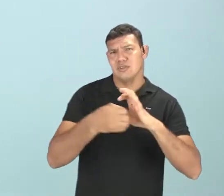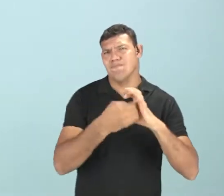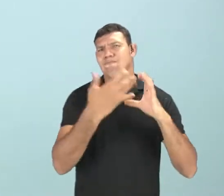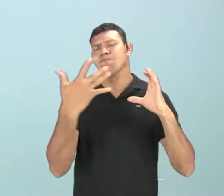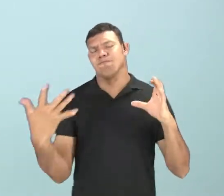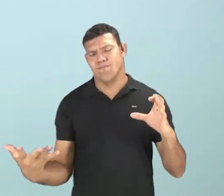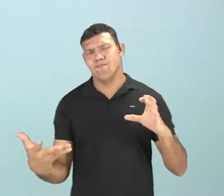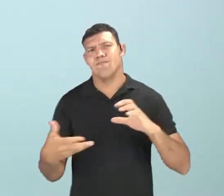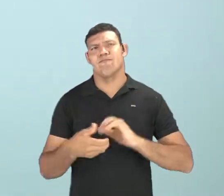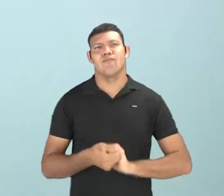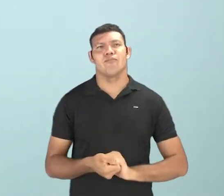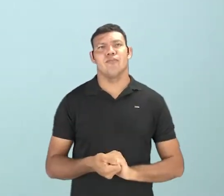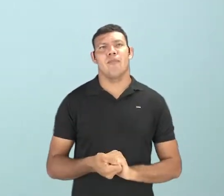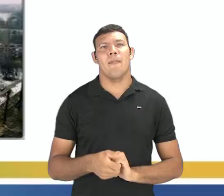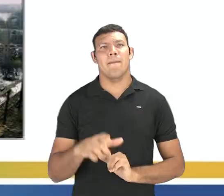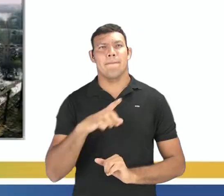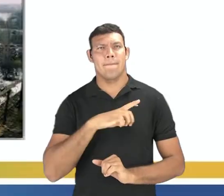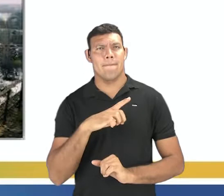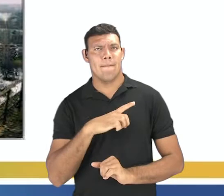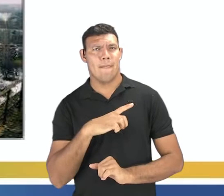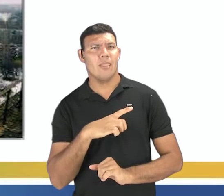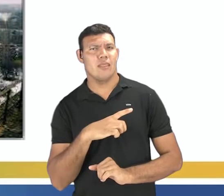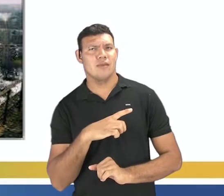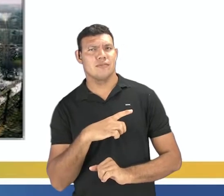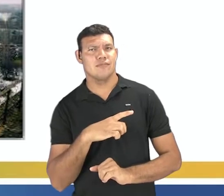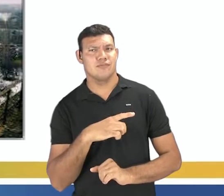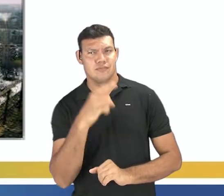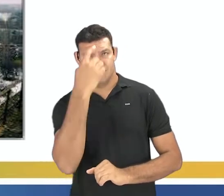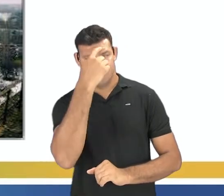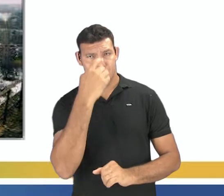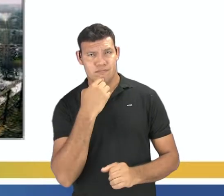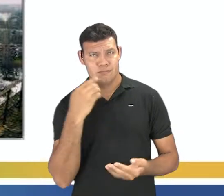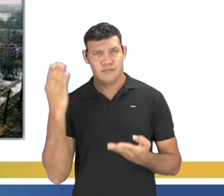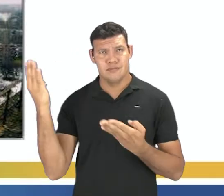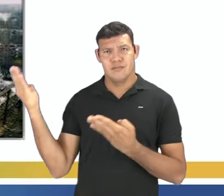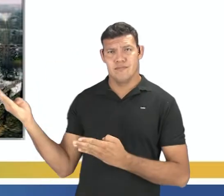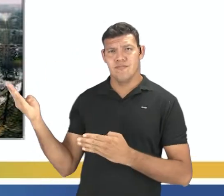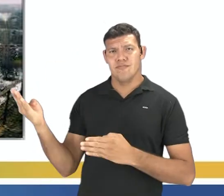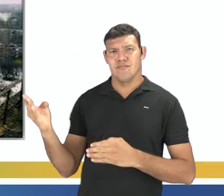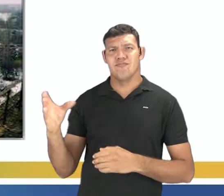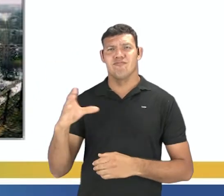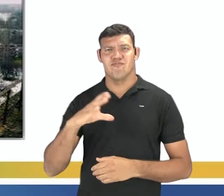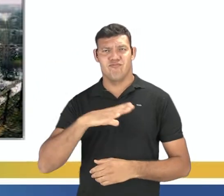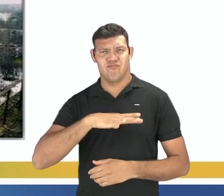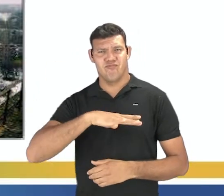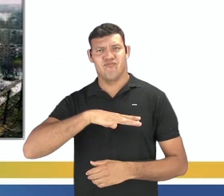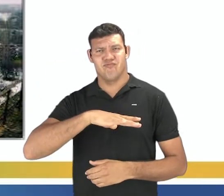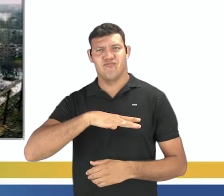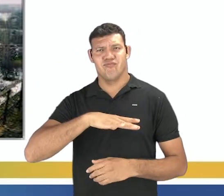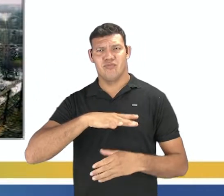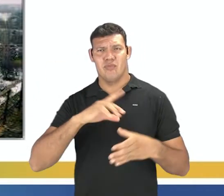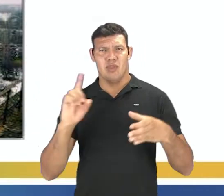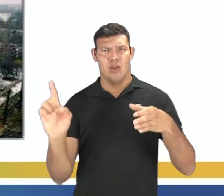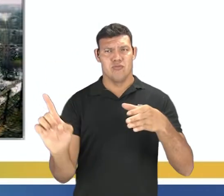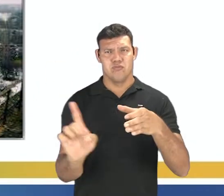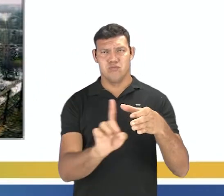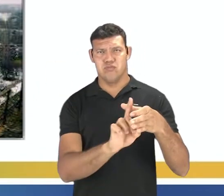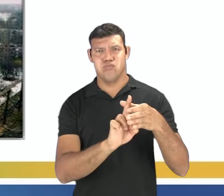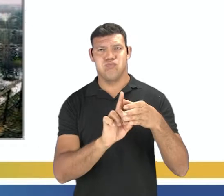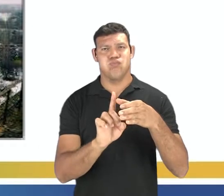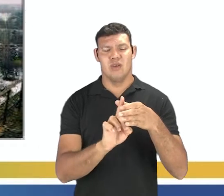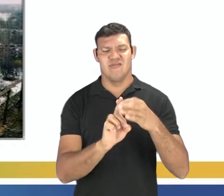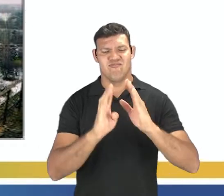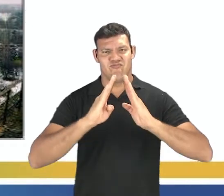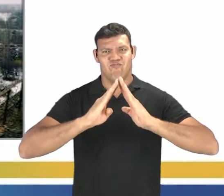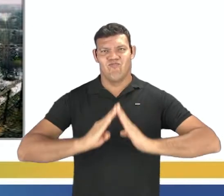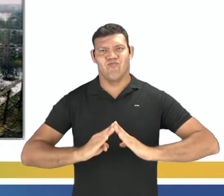acidente. Nós temos aí o acidente, como eu estava comentando, a cidade toda foi isolada, ninguém vai poder morar nessa